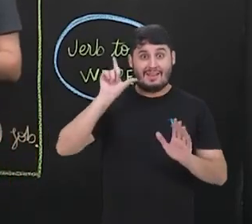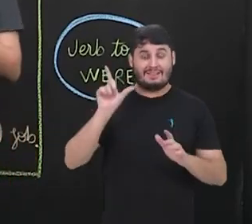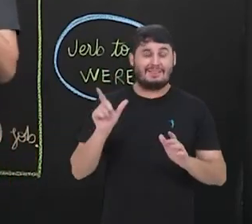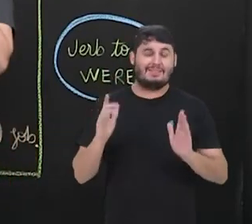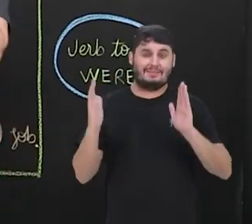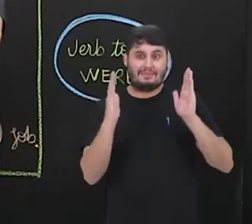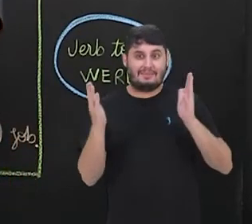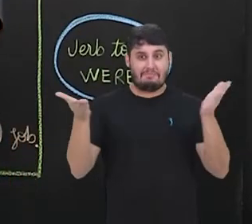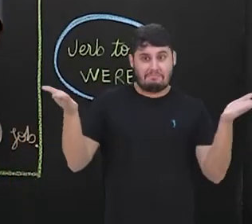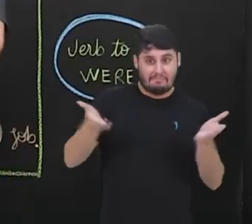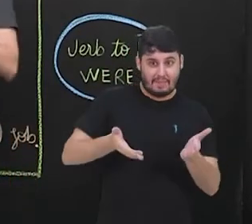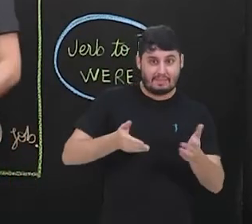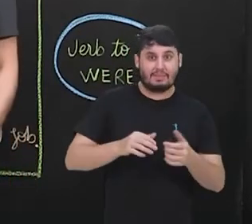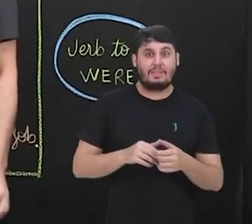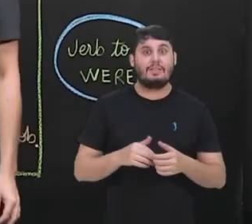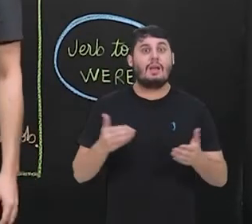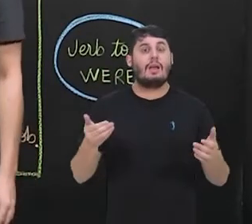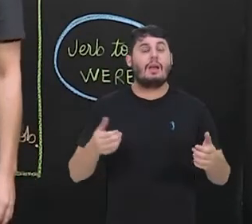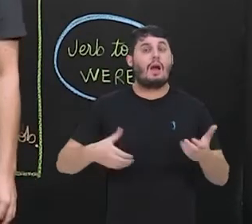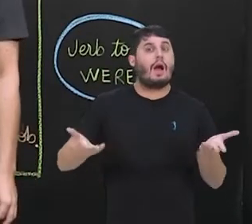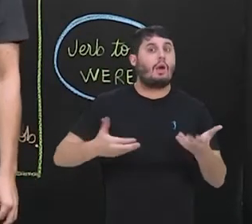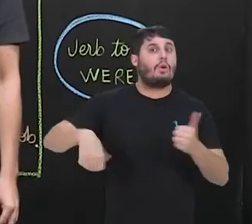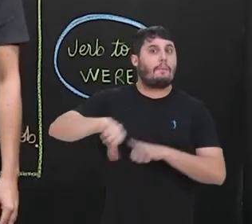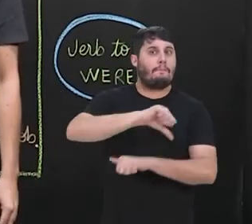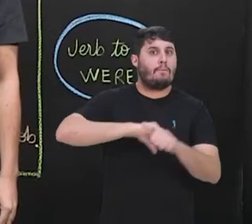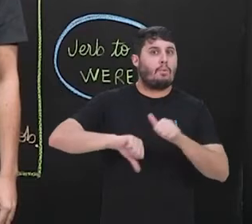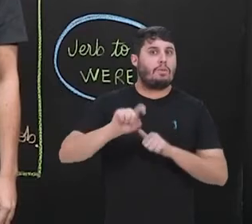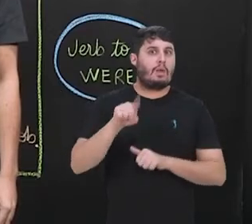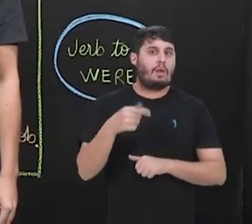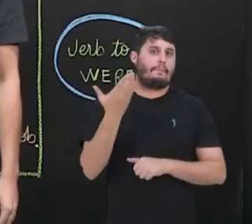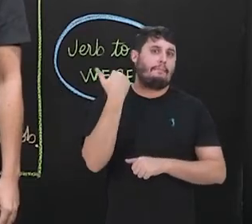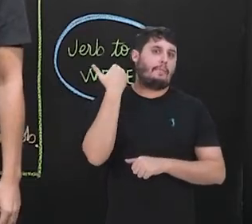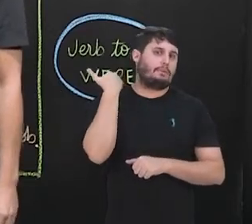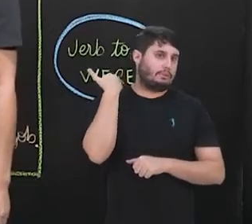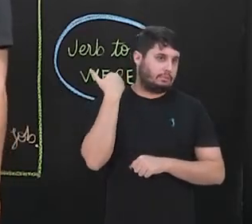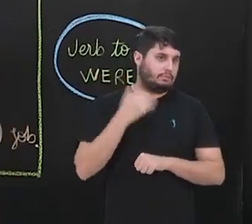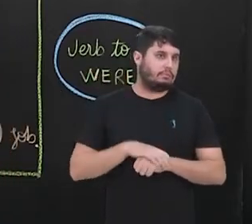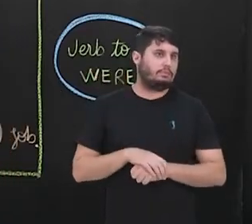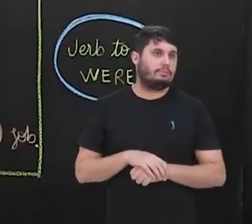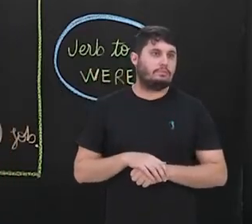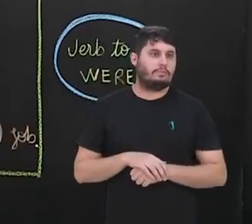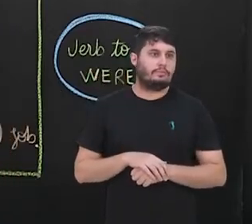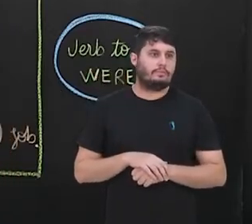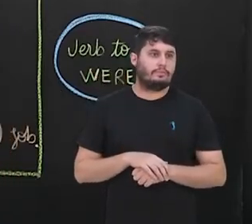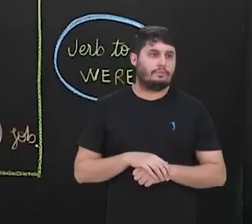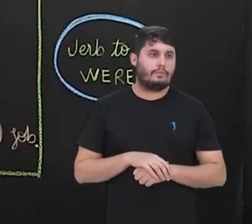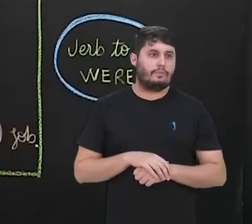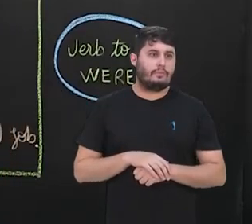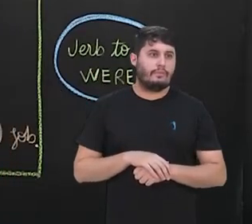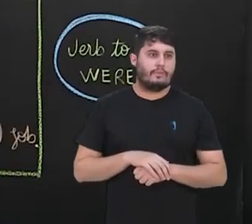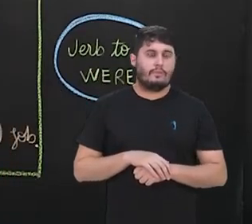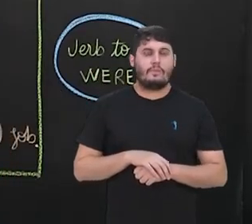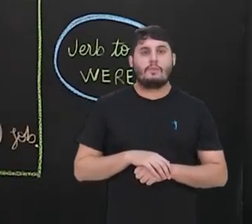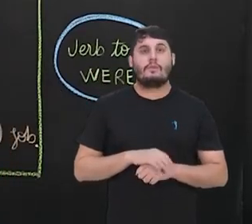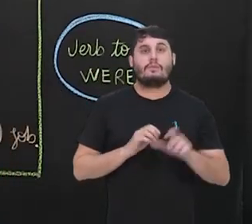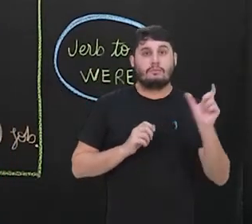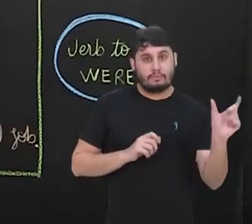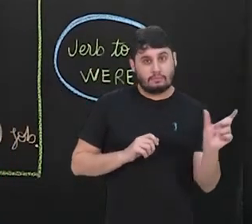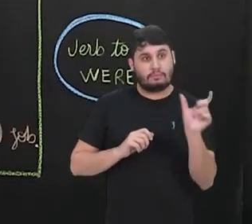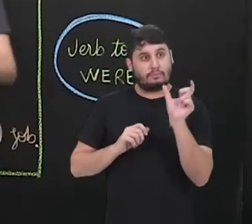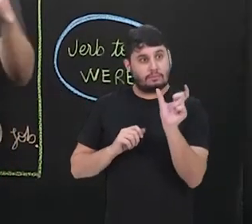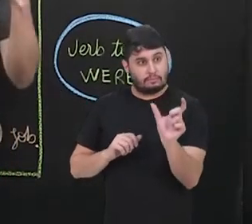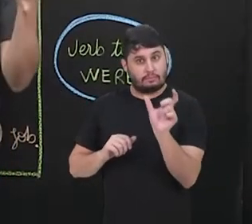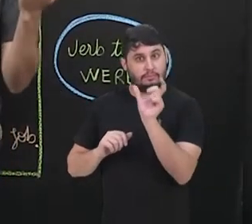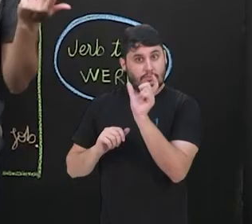está no presente, aqui ele vem no passado. E eu tenho if I had, se